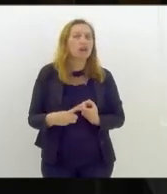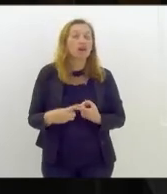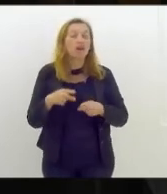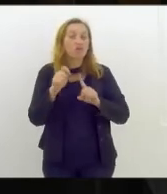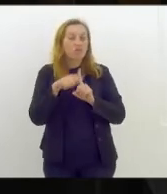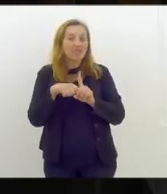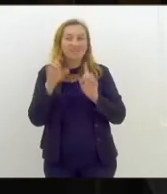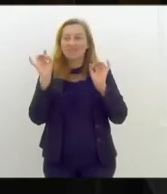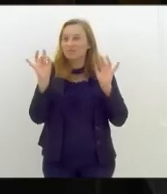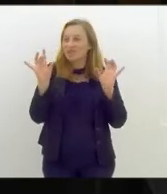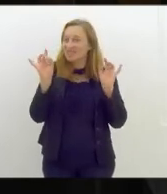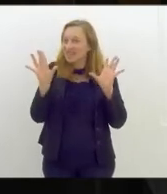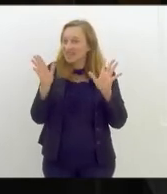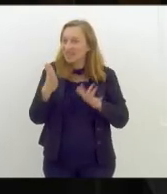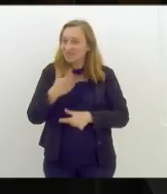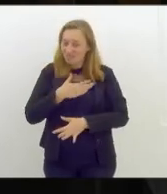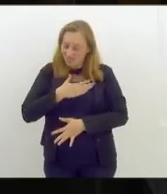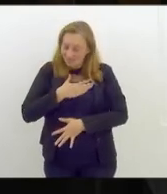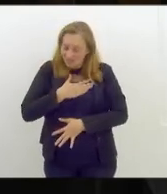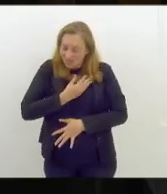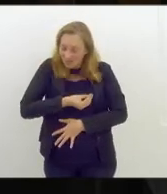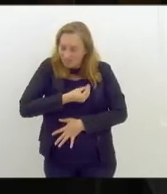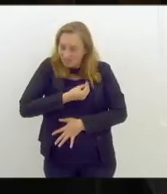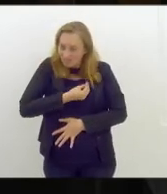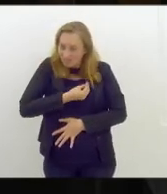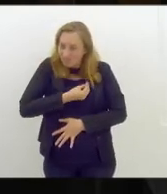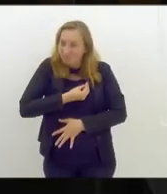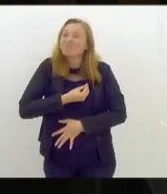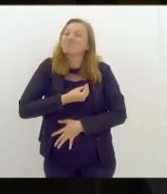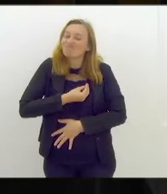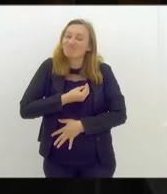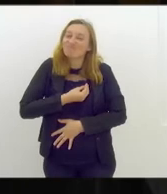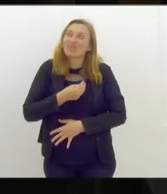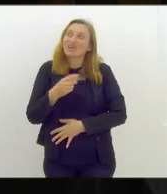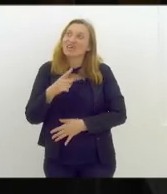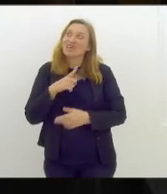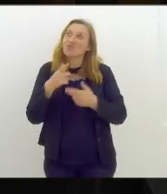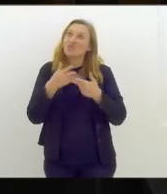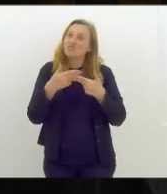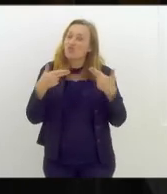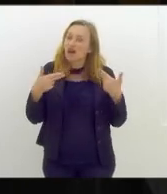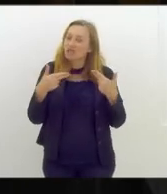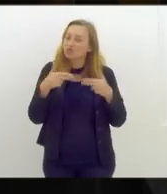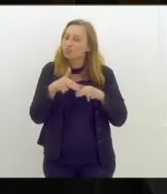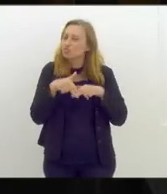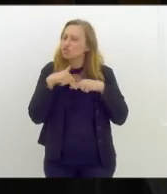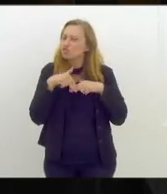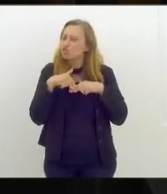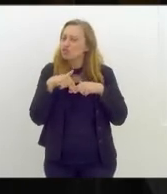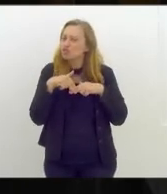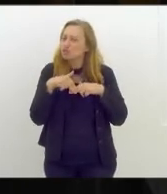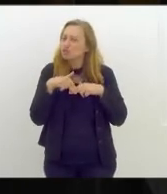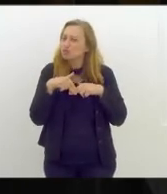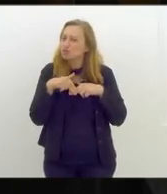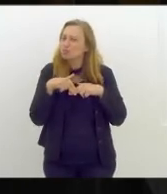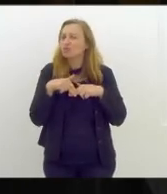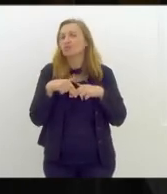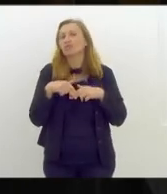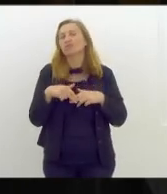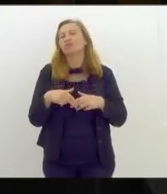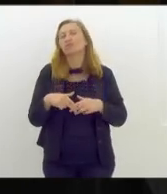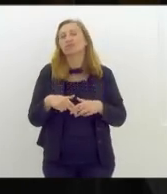muito especial na minha vida. Eu tenho várias razões para adorar outubro,